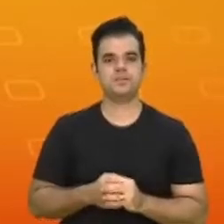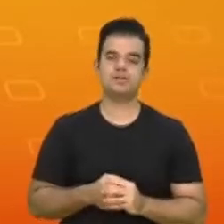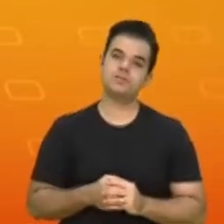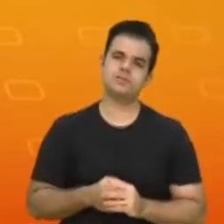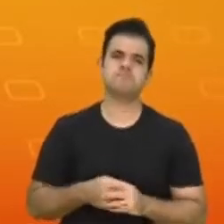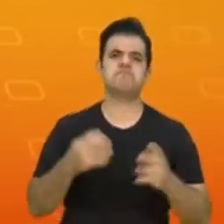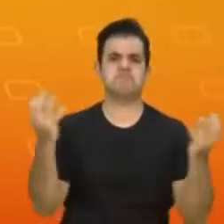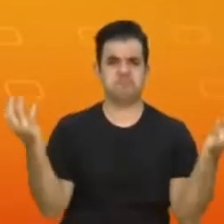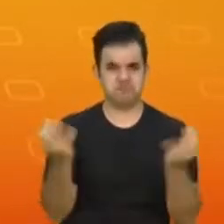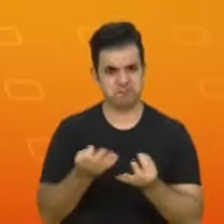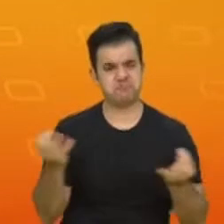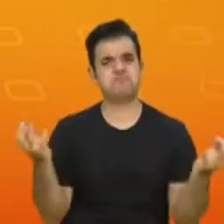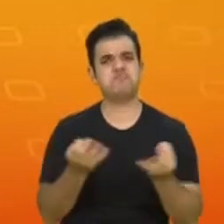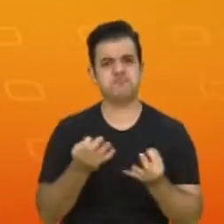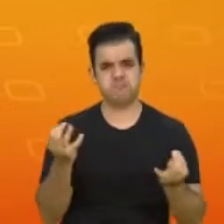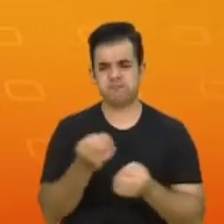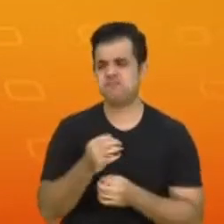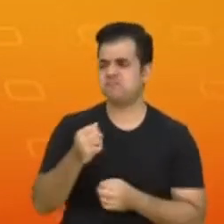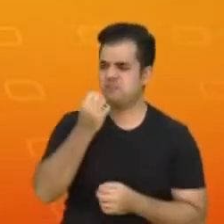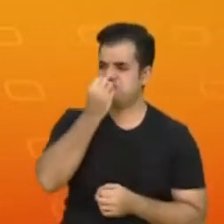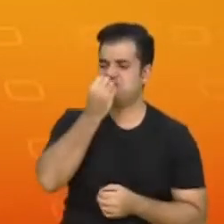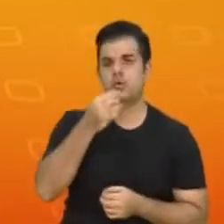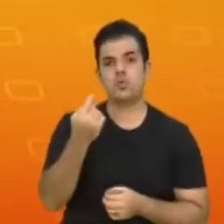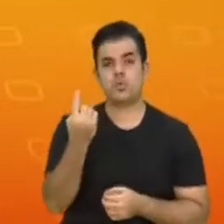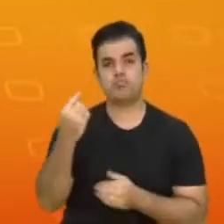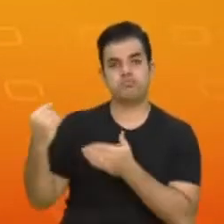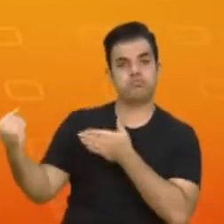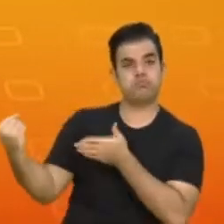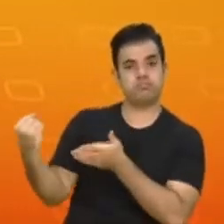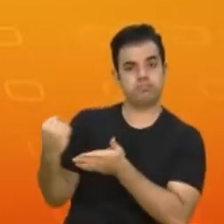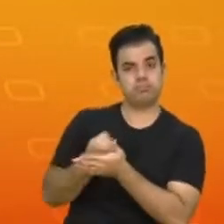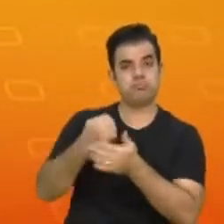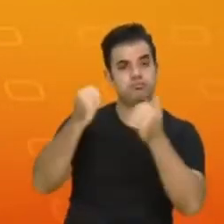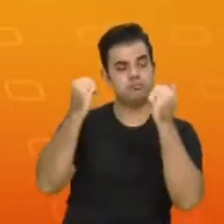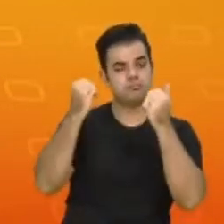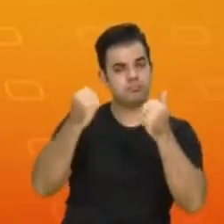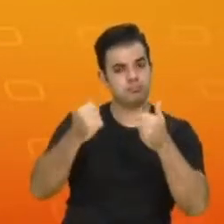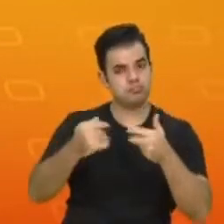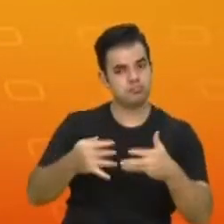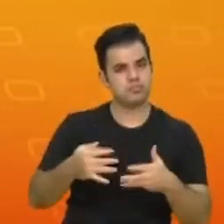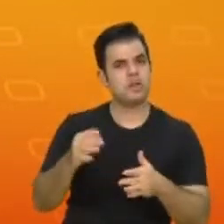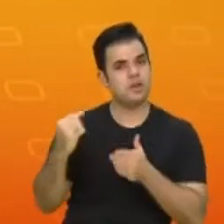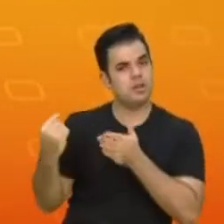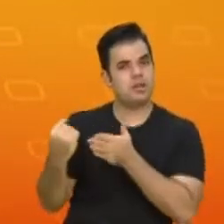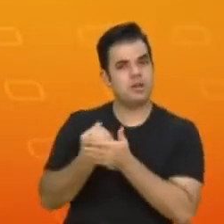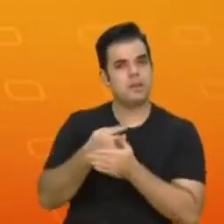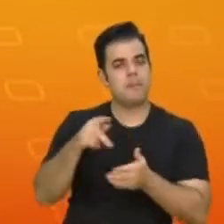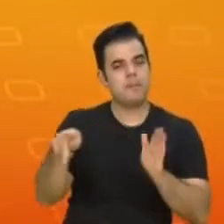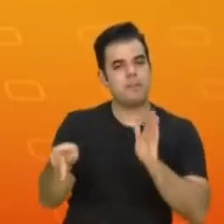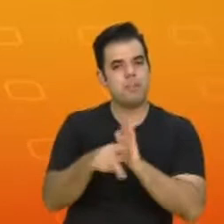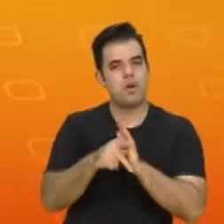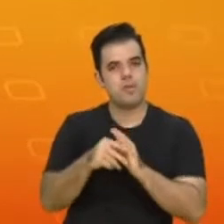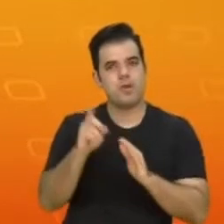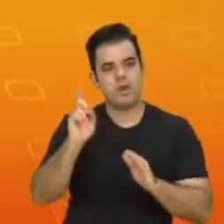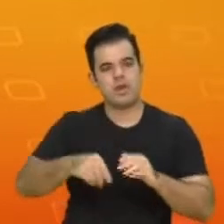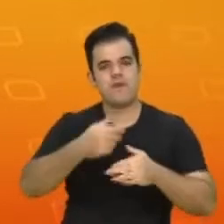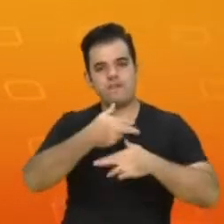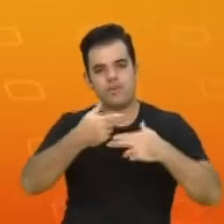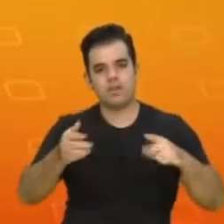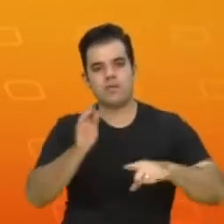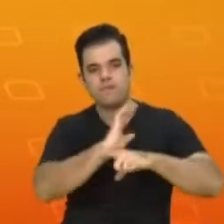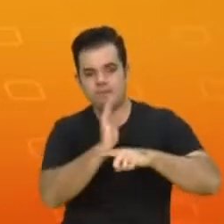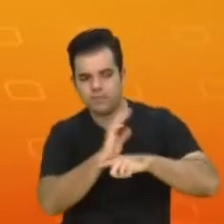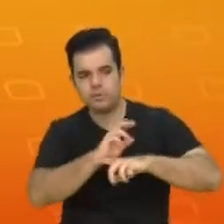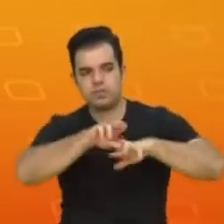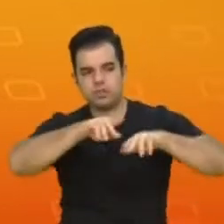uma das dúvidas, né, que nos apresentaram aqui, ela está relacionada à entrega, né? Não só aquela do Fini,